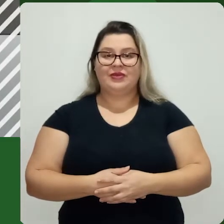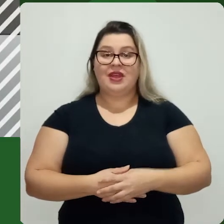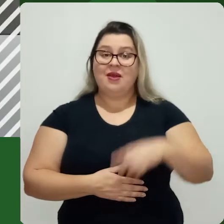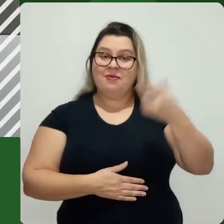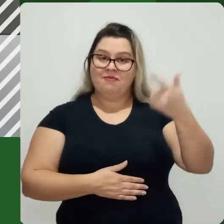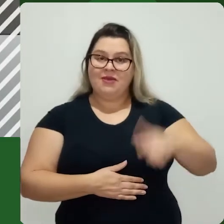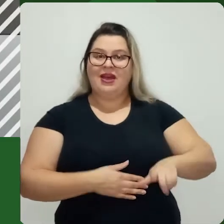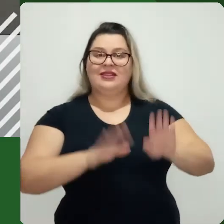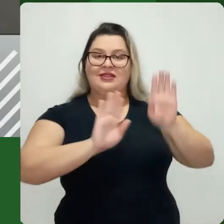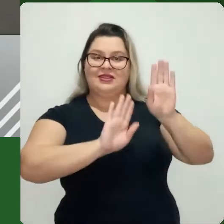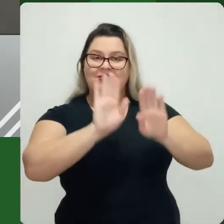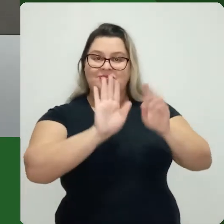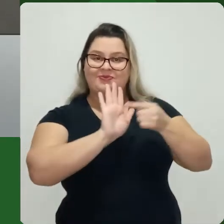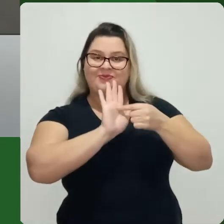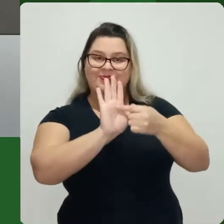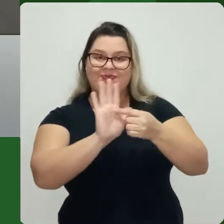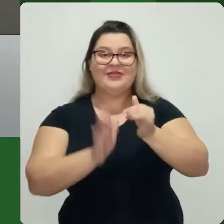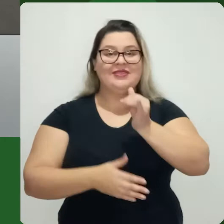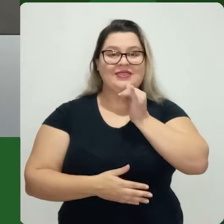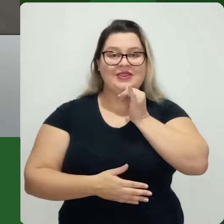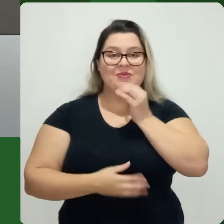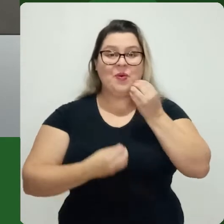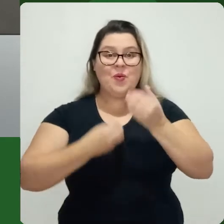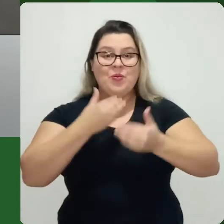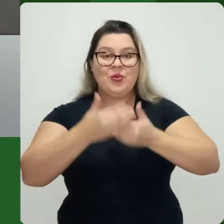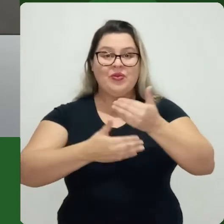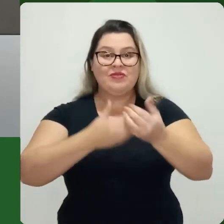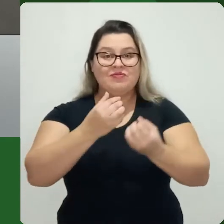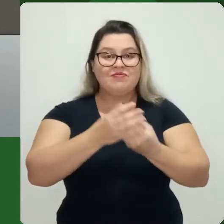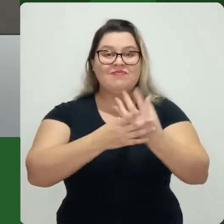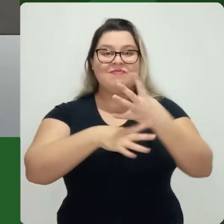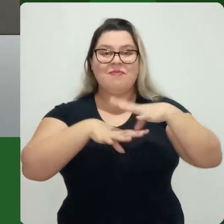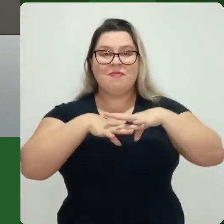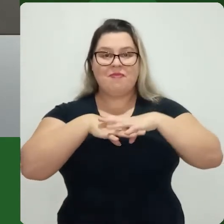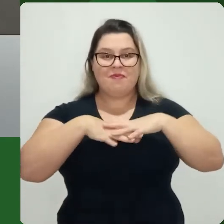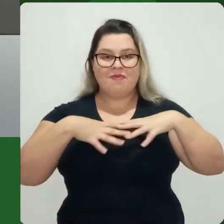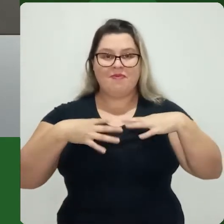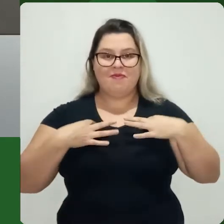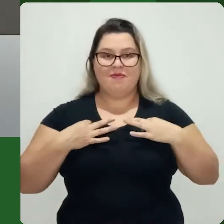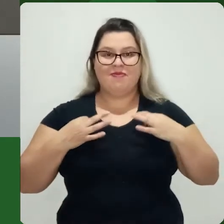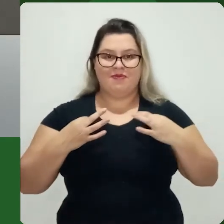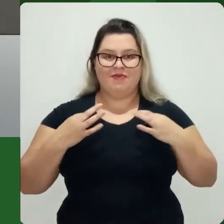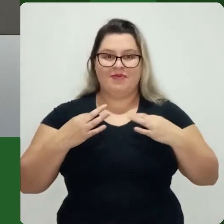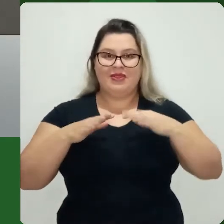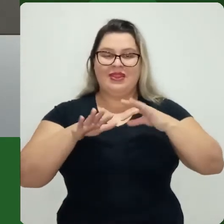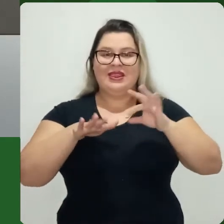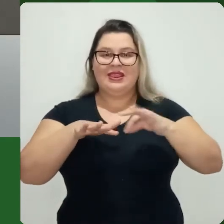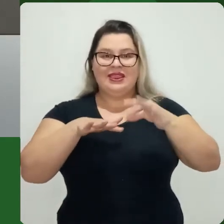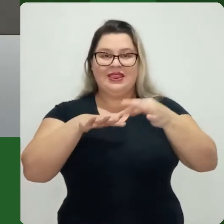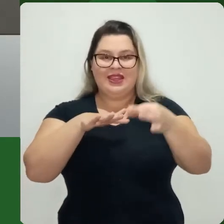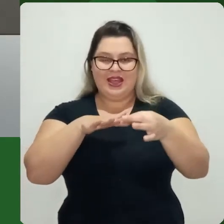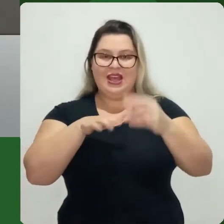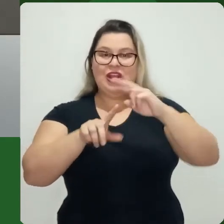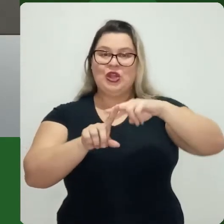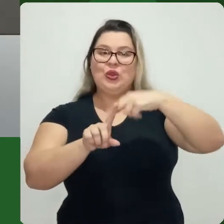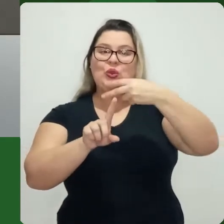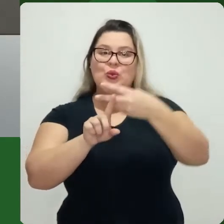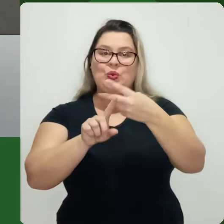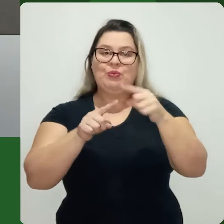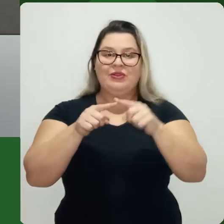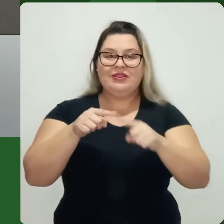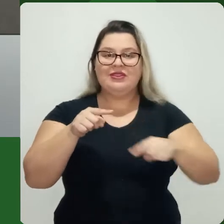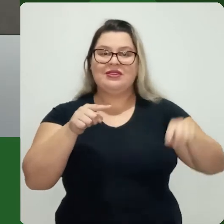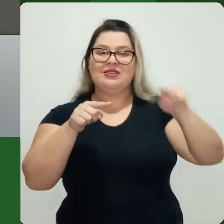Em mais esta animação, podemos conhecer o processo de formação da malha em teares de cilindro